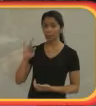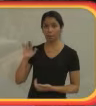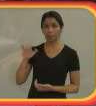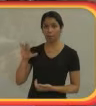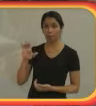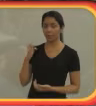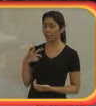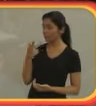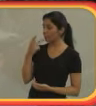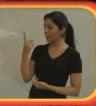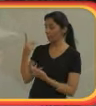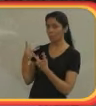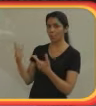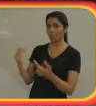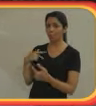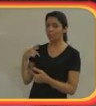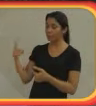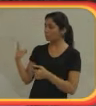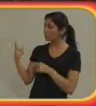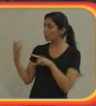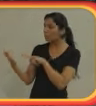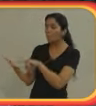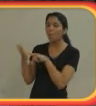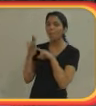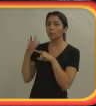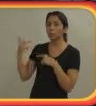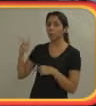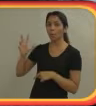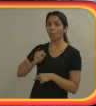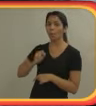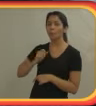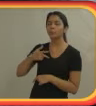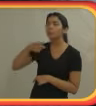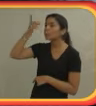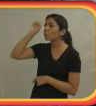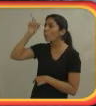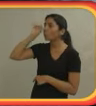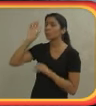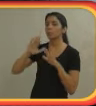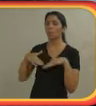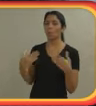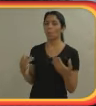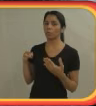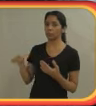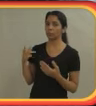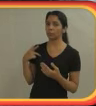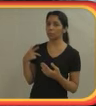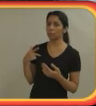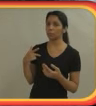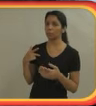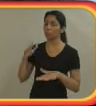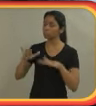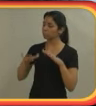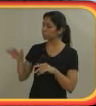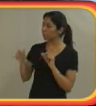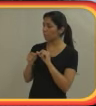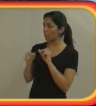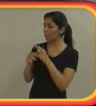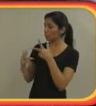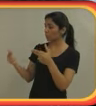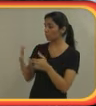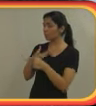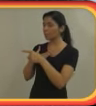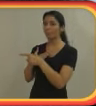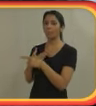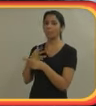Guilherme, eu queria te falar uma coisa. Você declara o seu amor por mim todo dia, quando você, de repente, deixa de fazer